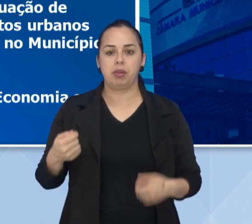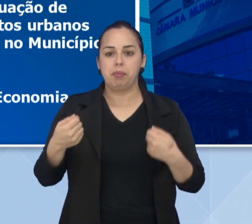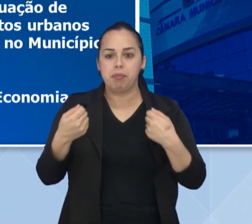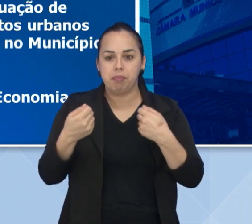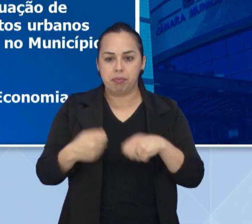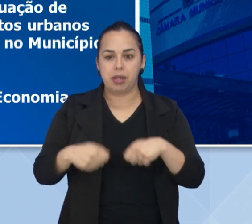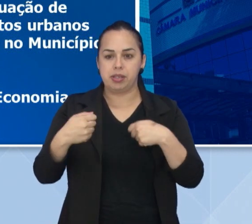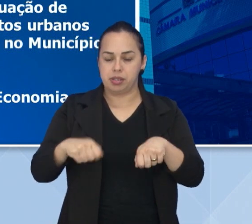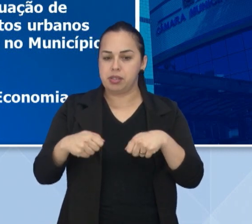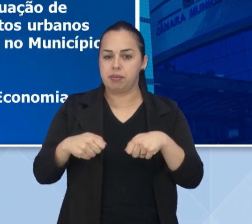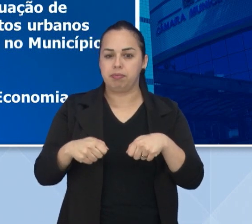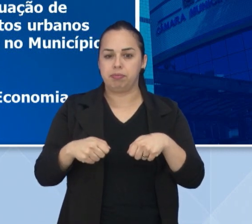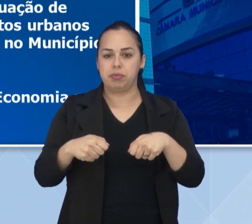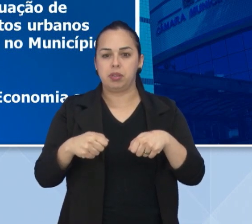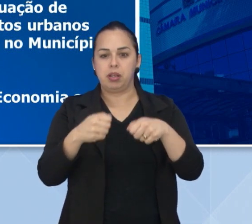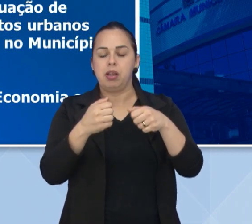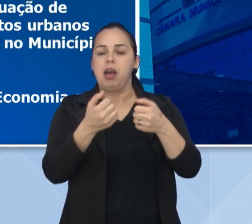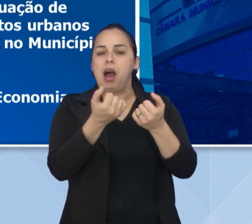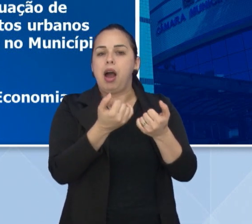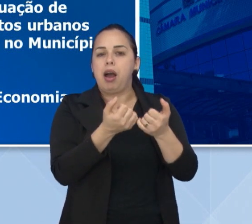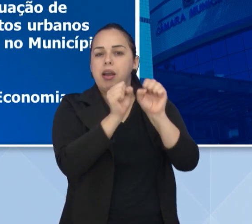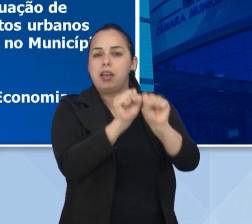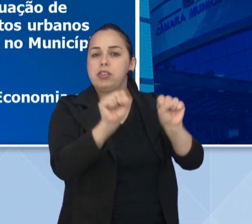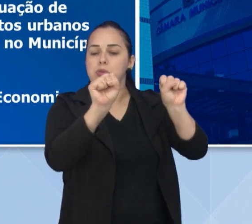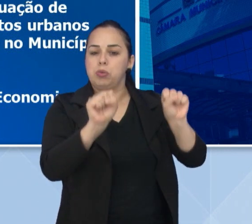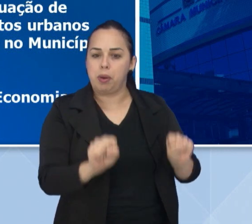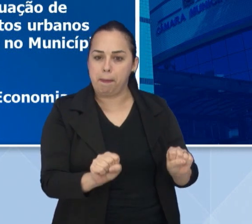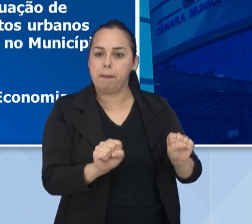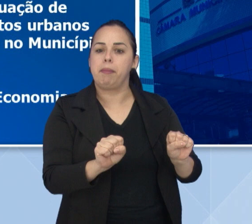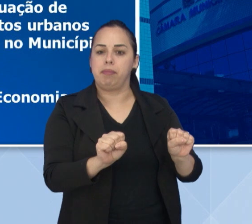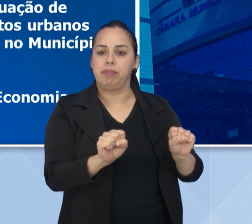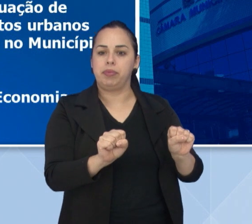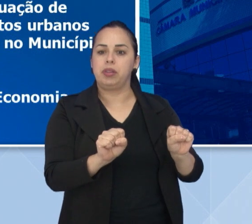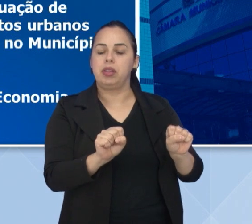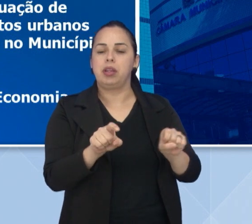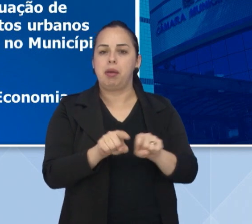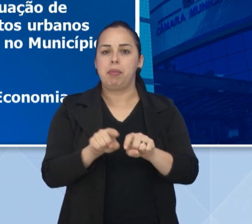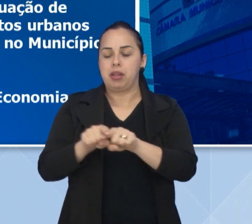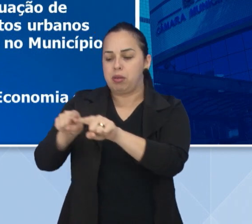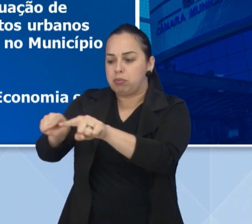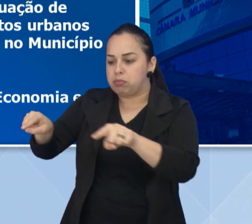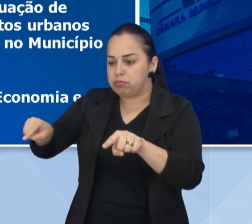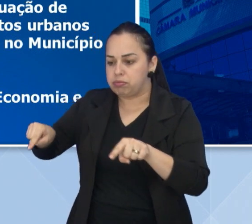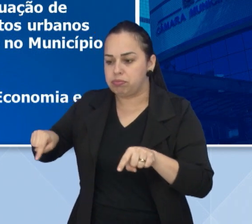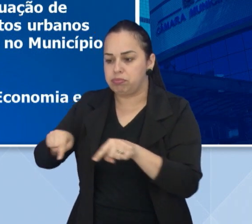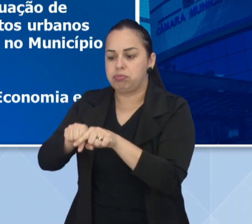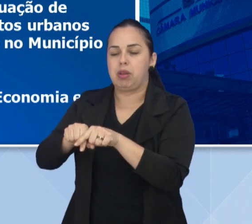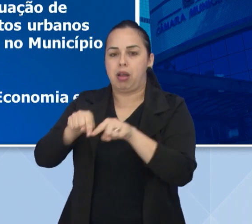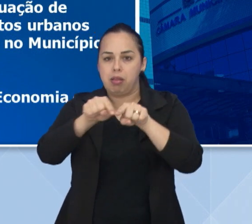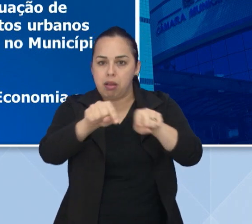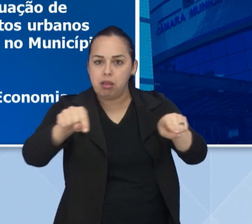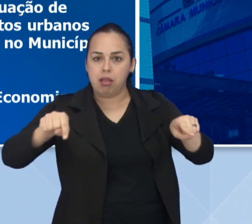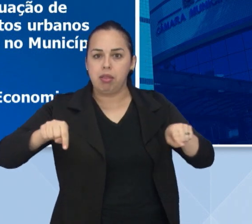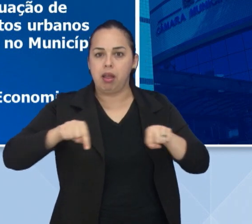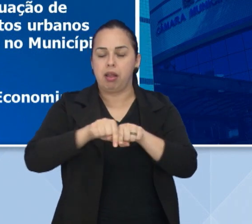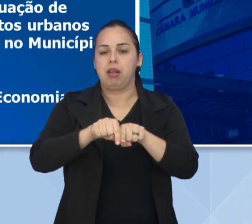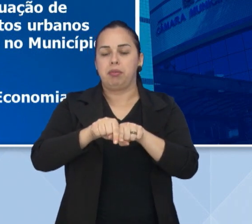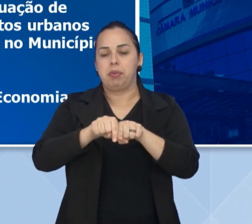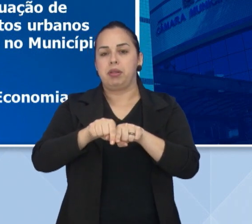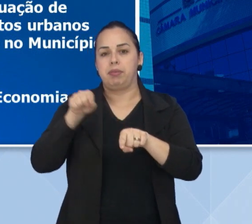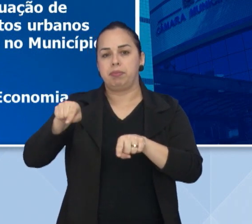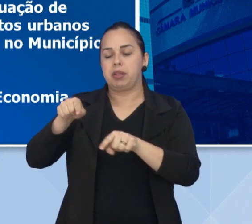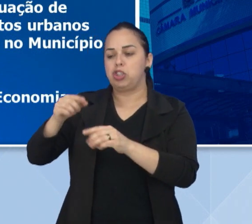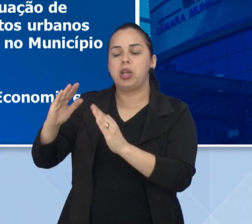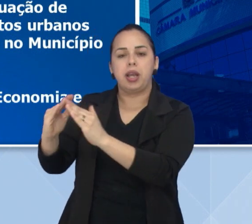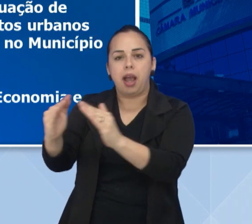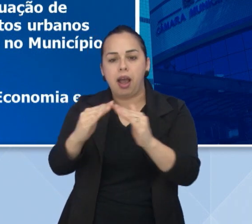necessários para a instalação e adequação de infraestrutura básica nos assentamentos urbanos informais em